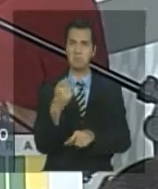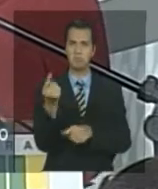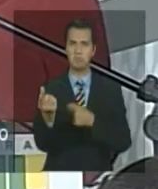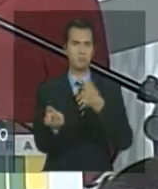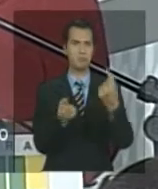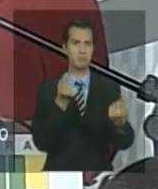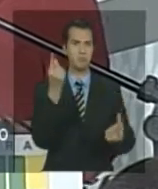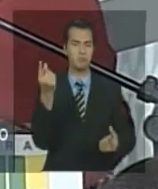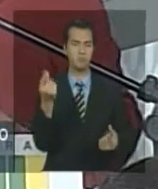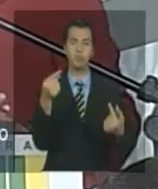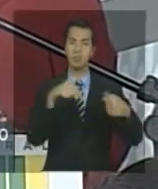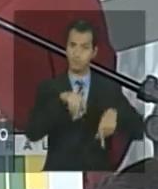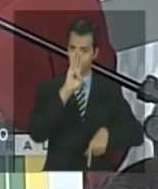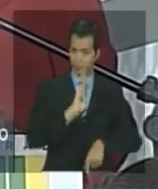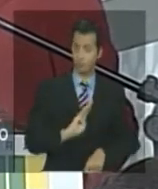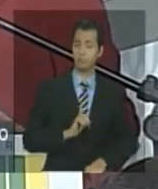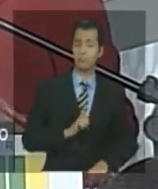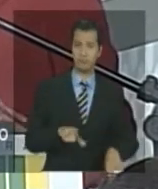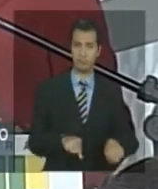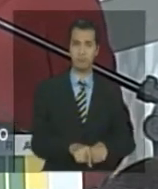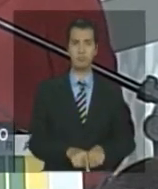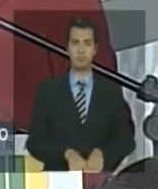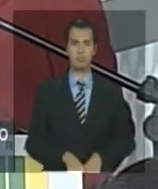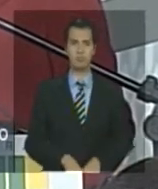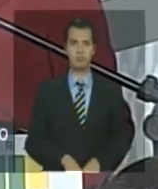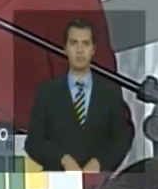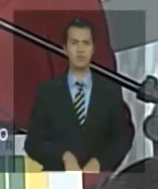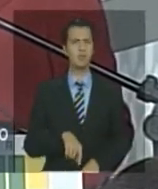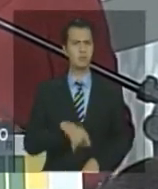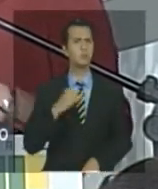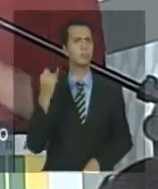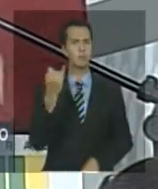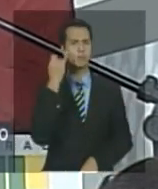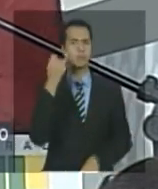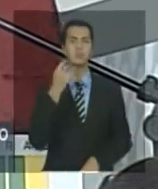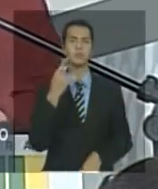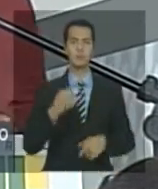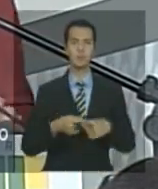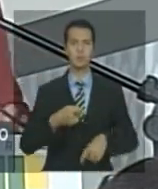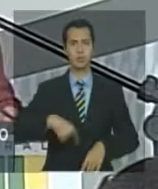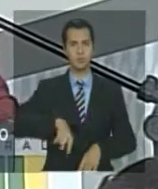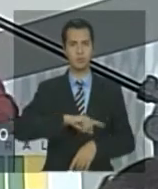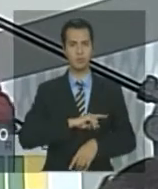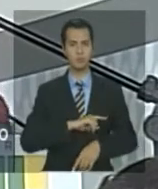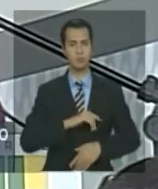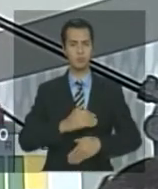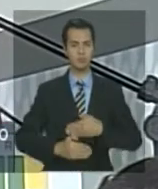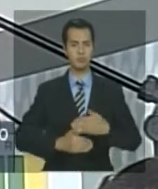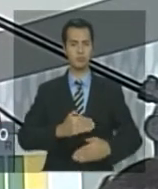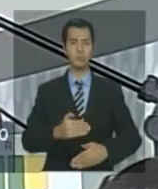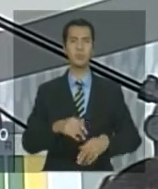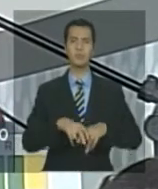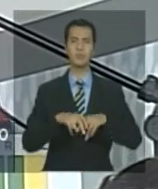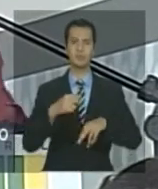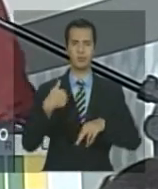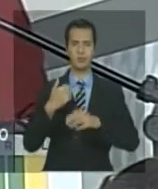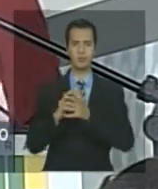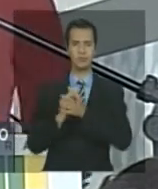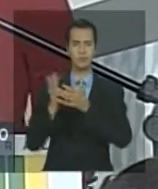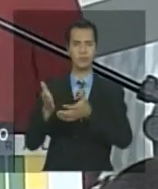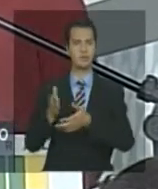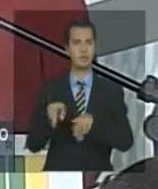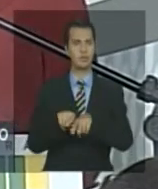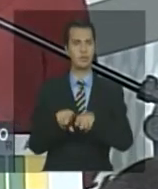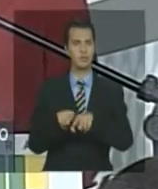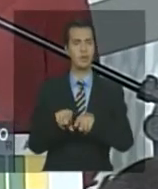considero muito importante, porque nós, progressivamente, e daí porque eu saudei o Renda Melhor Jovem,